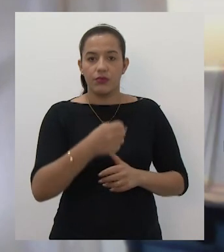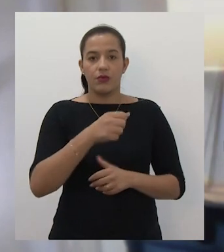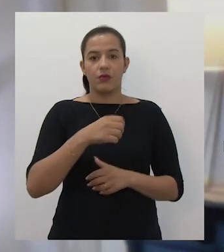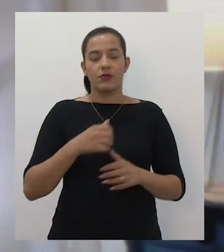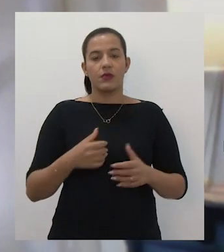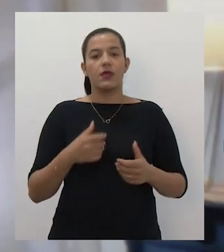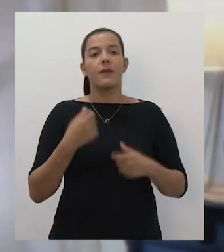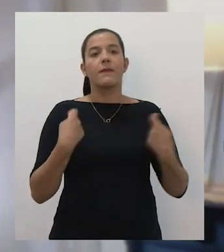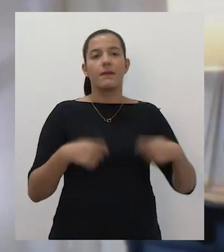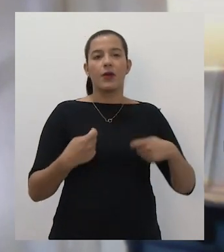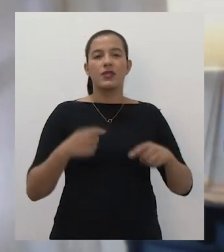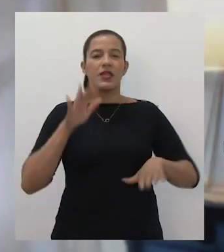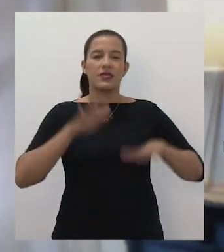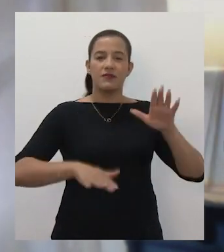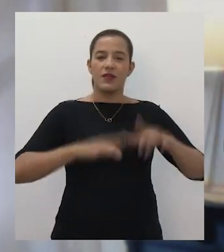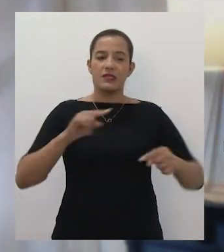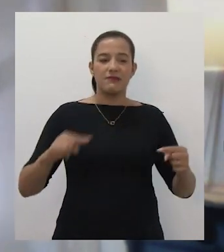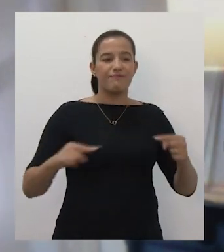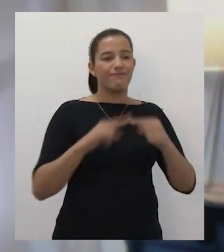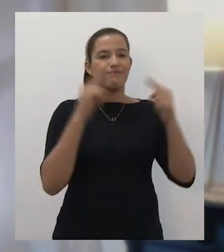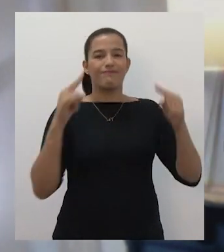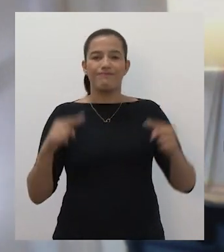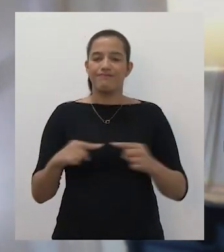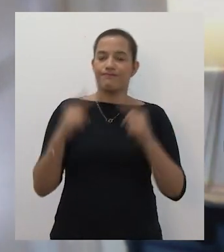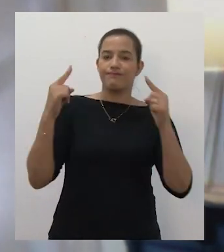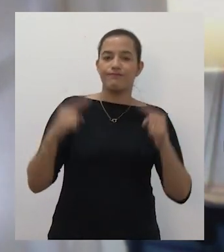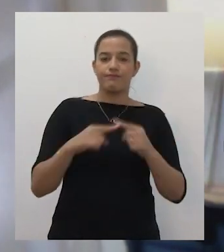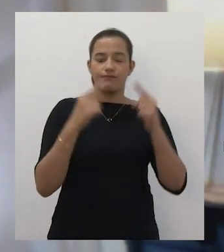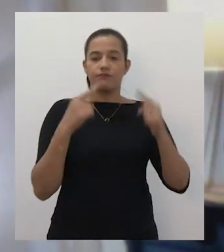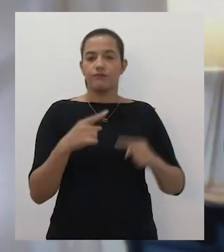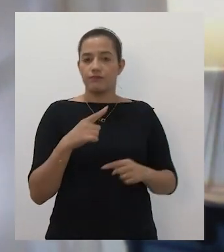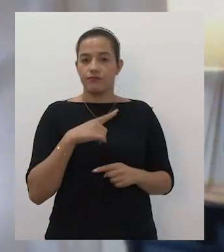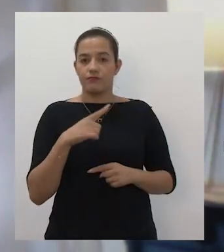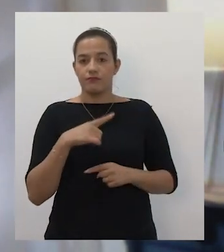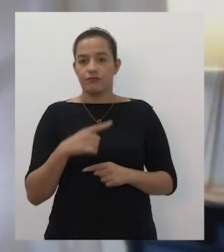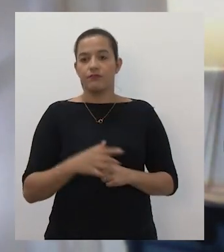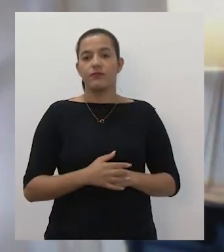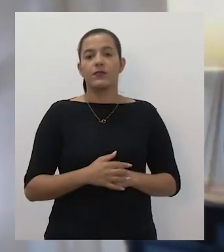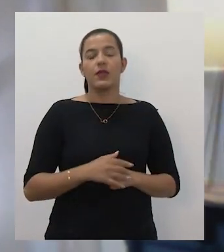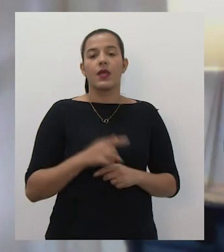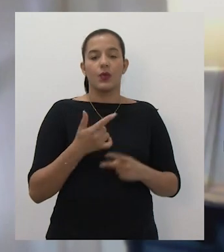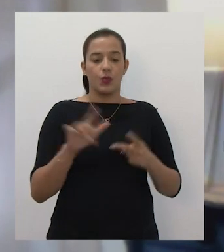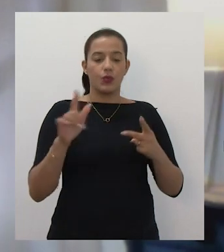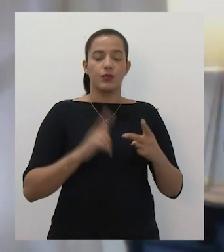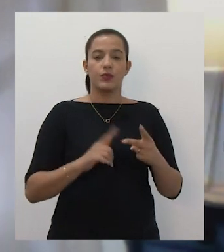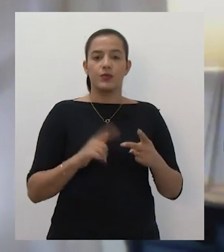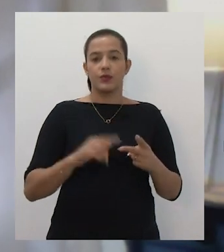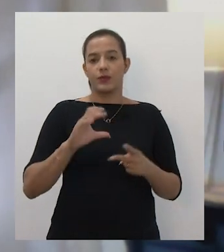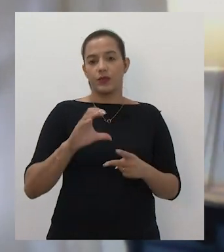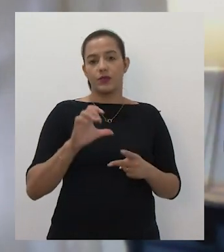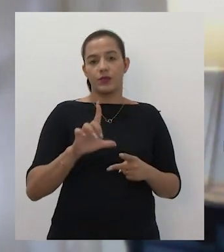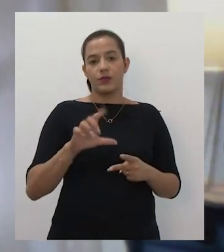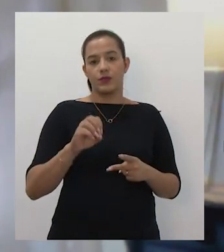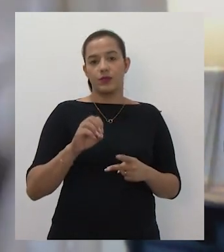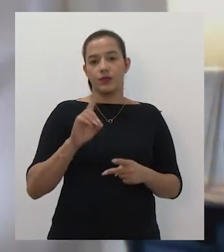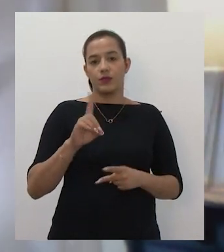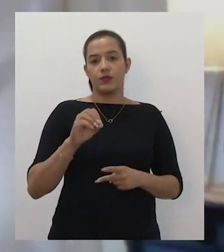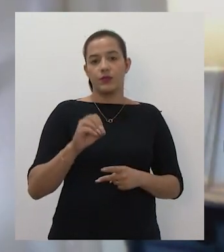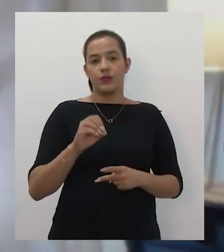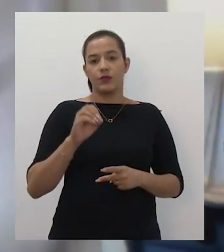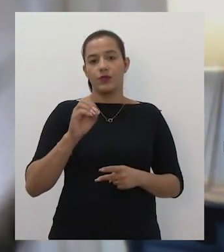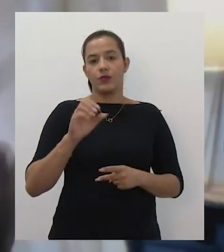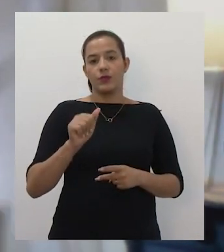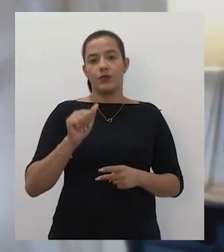conflitos. E ainda, né, nessa toada, o professor Clodoaldo, ele diz assim, ele pergunta, por que